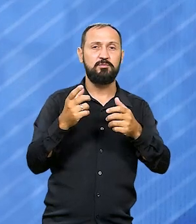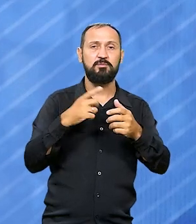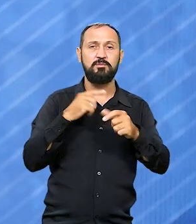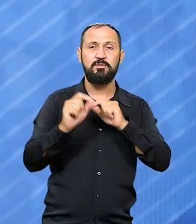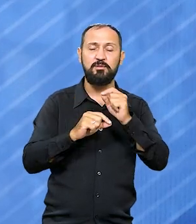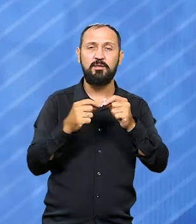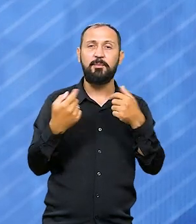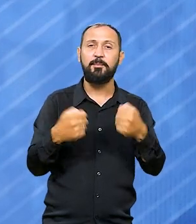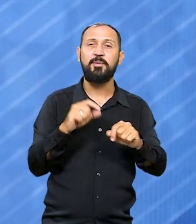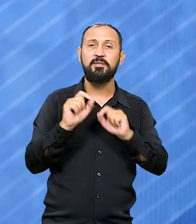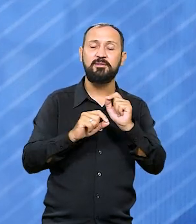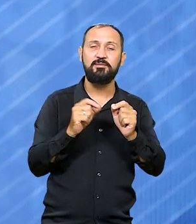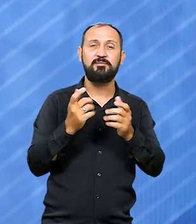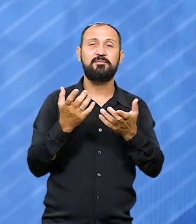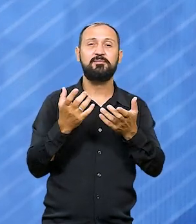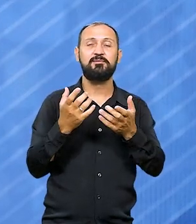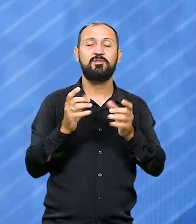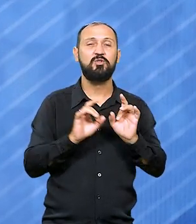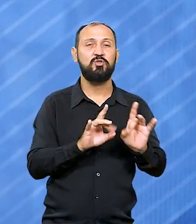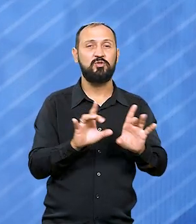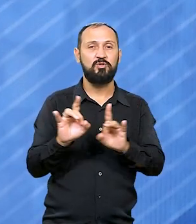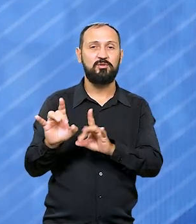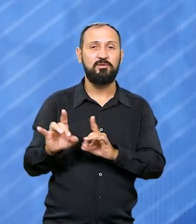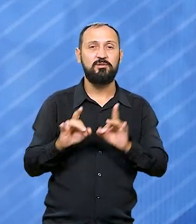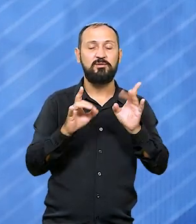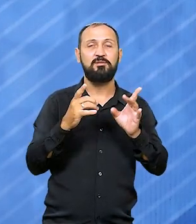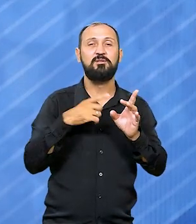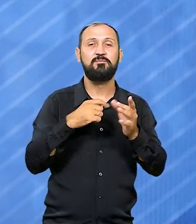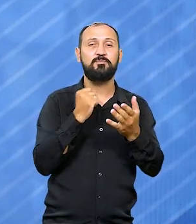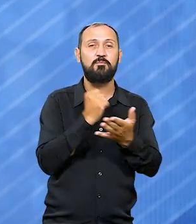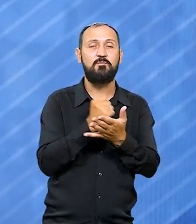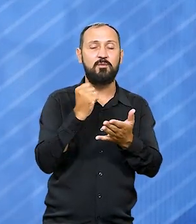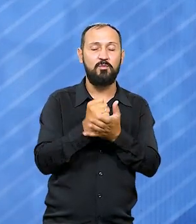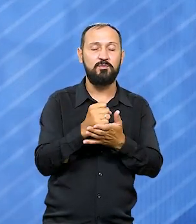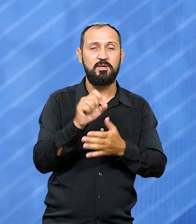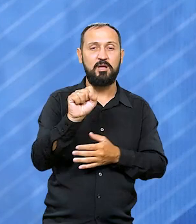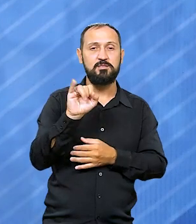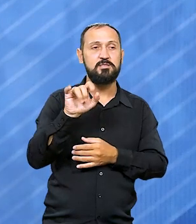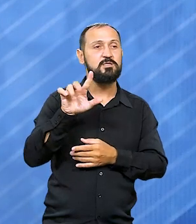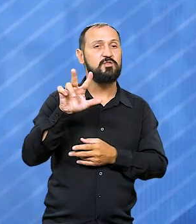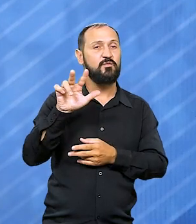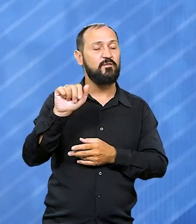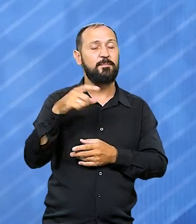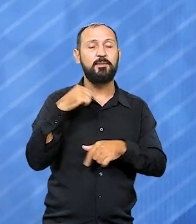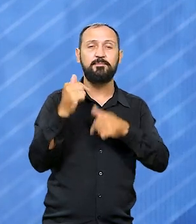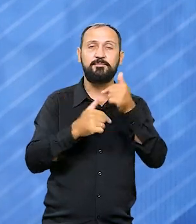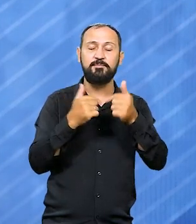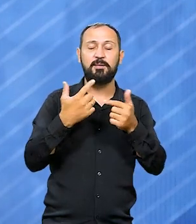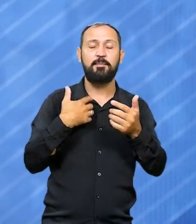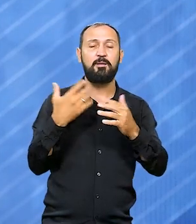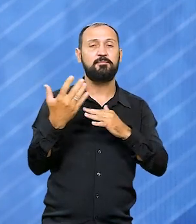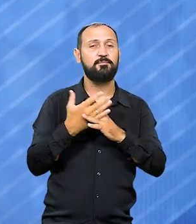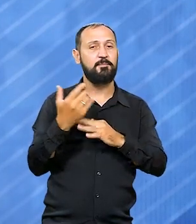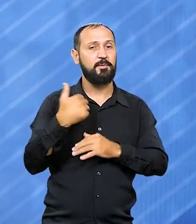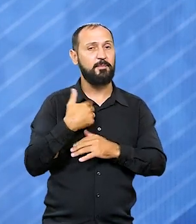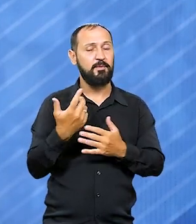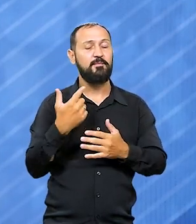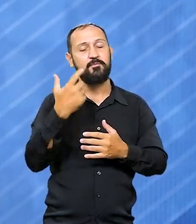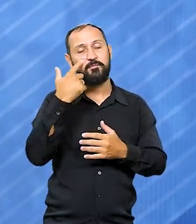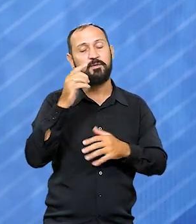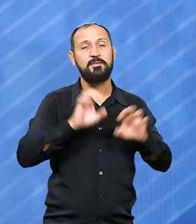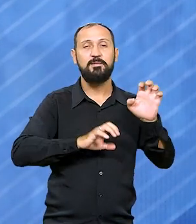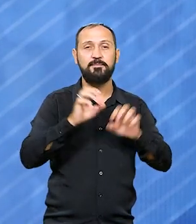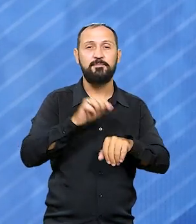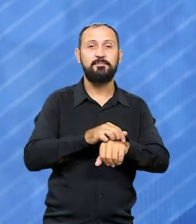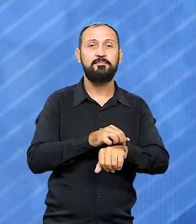comércio, por exemplo, que tenha uma demanda maior de vendas, chegue e fale assim, olha, eu vou contratar a Silvia para trabalhar como temporária para mim. Ela